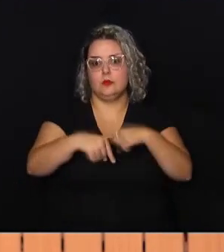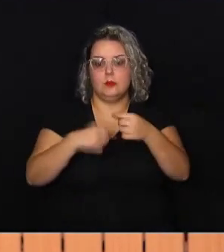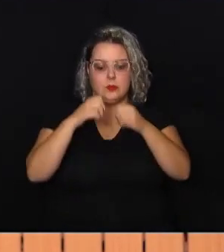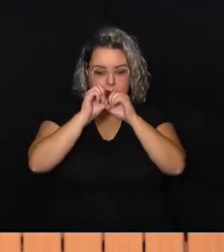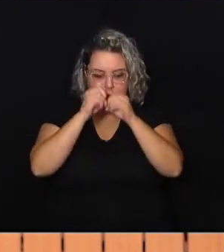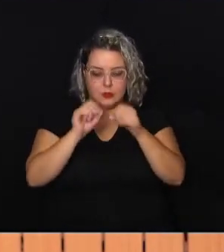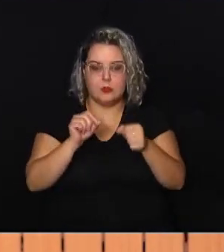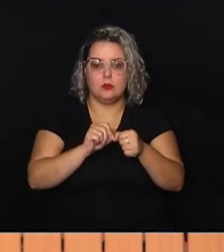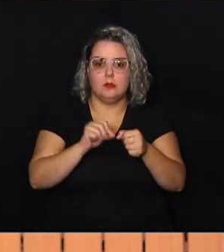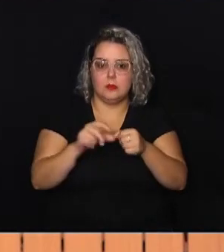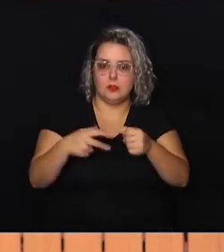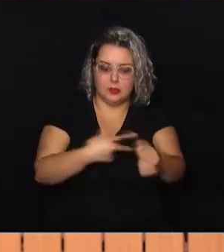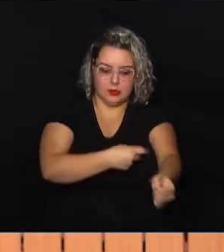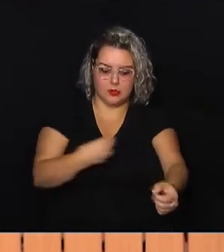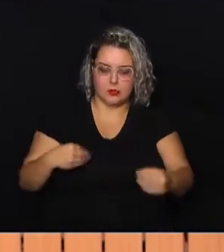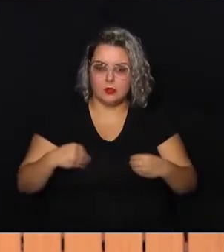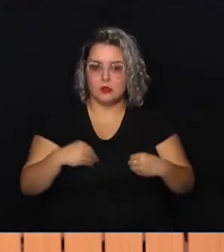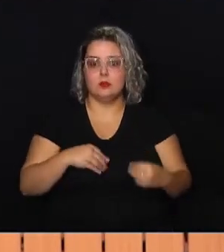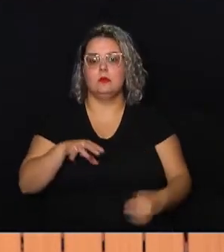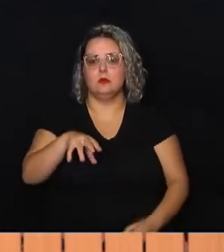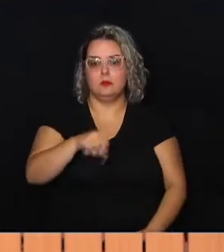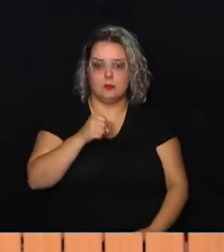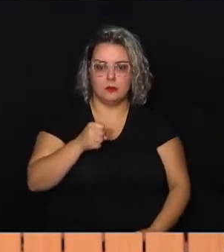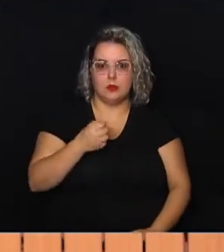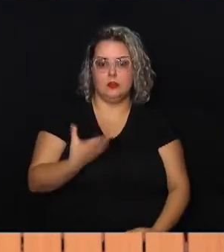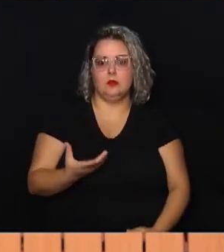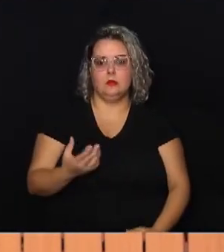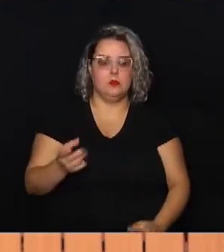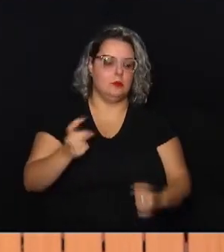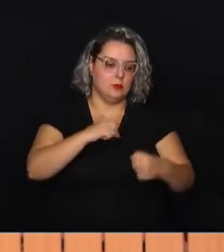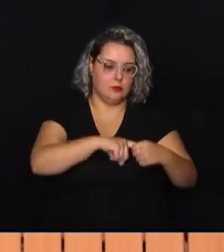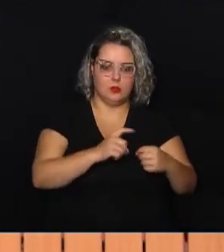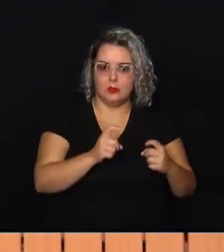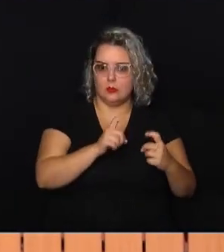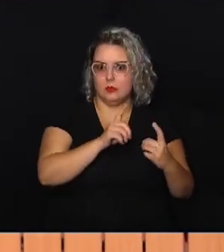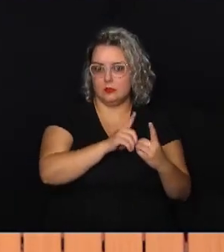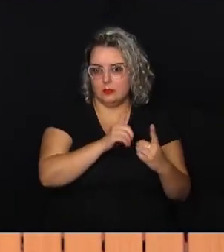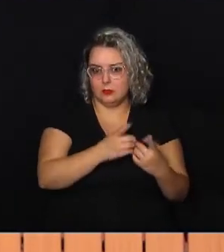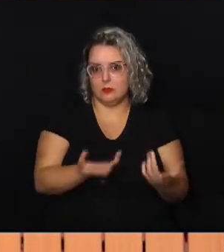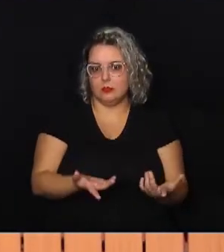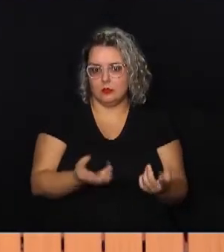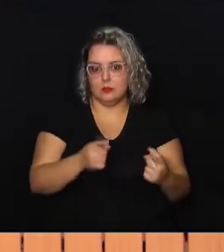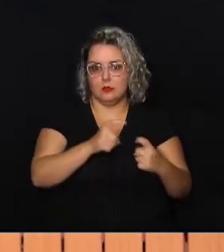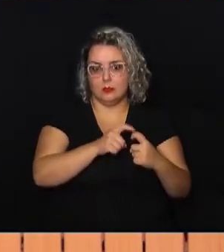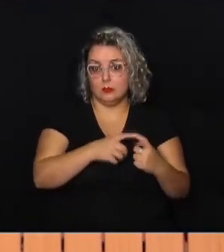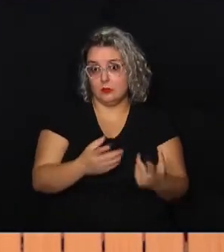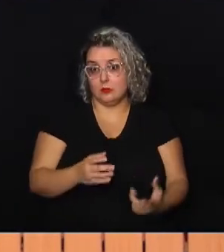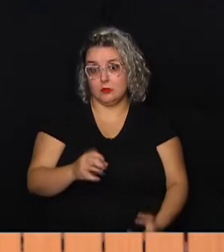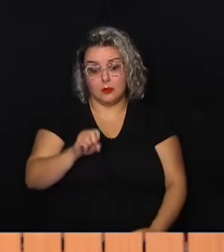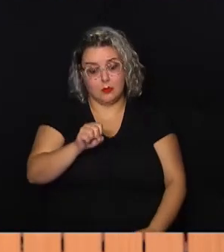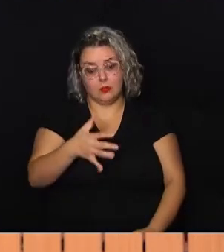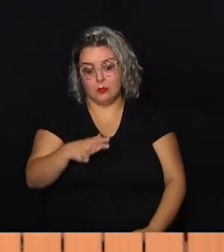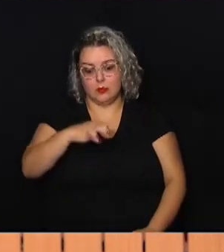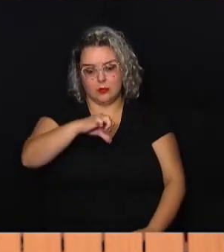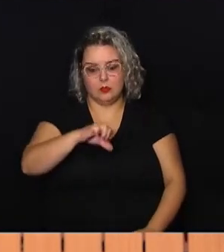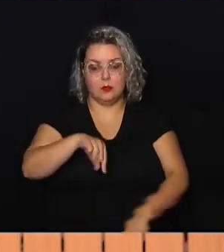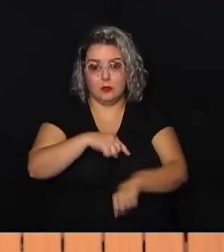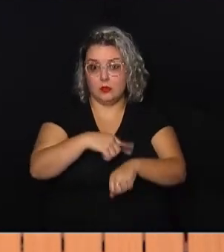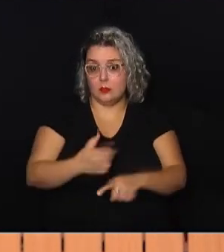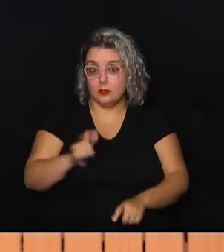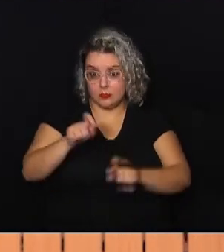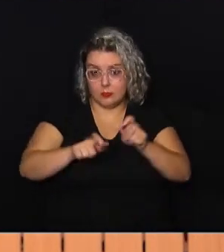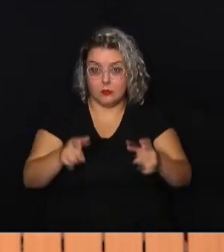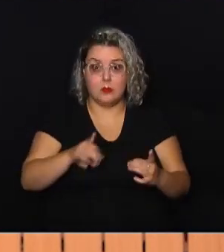laboratório, faz exame, vai buscar o exame, volta para o médico, tudo isso, se você somar, dá 8, 9 horas, que é exatamente o tempo que uma pessoa leva